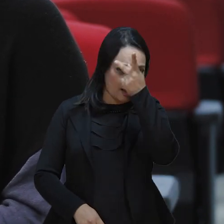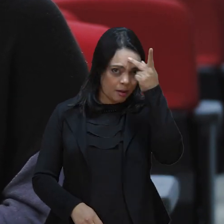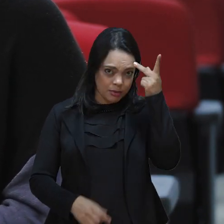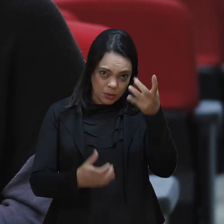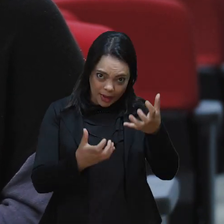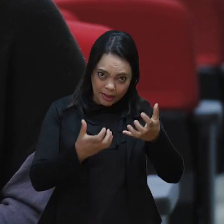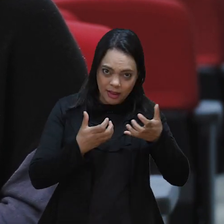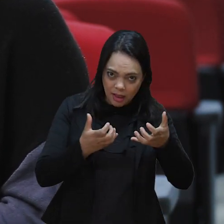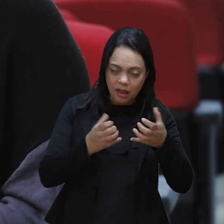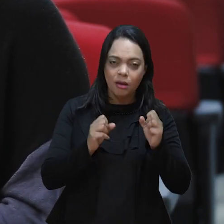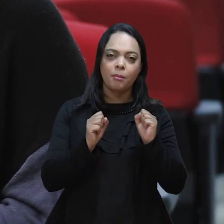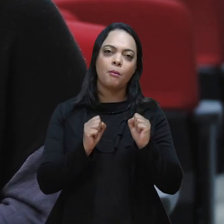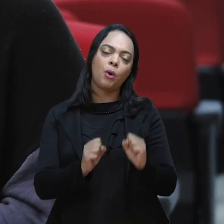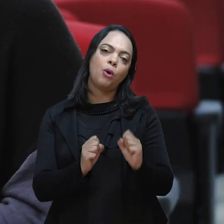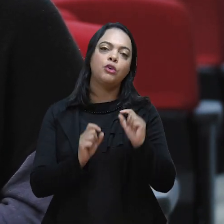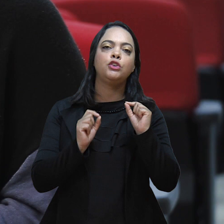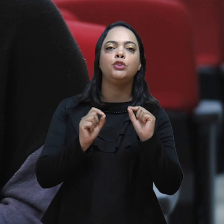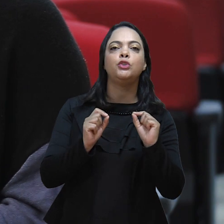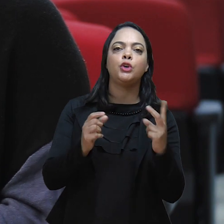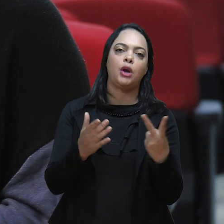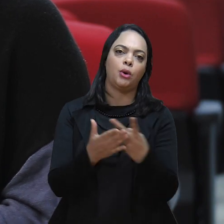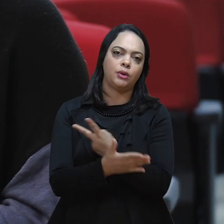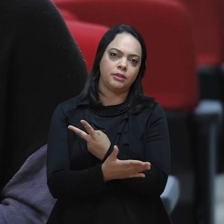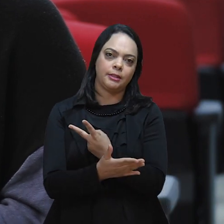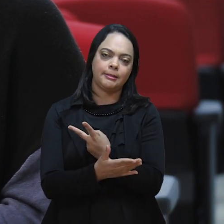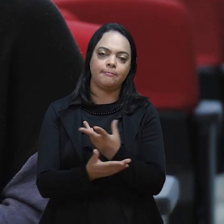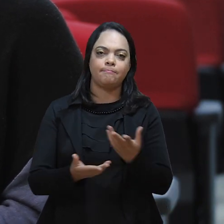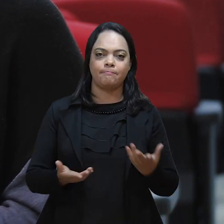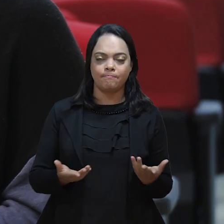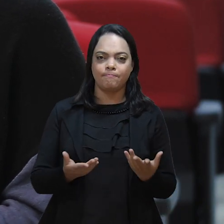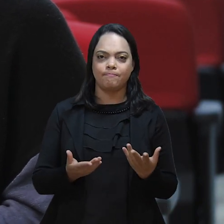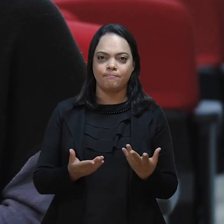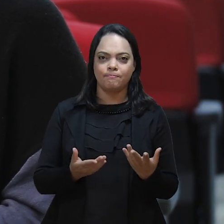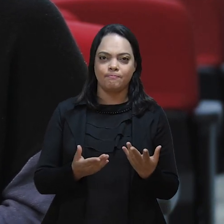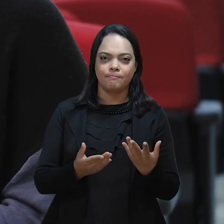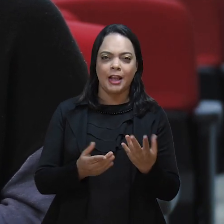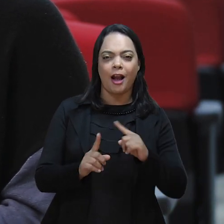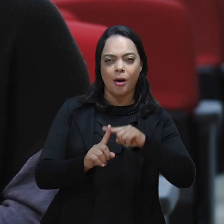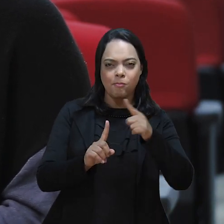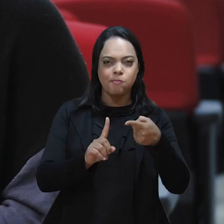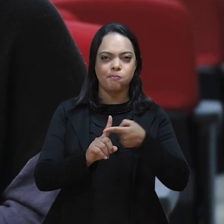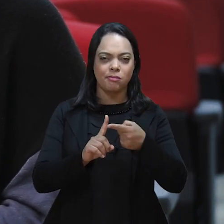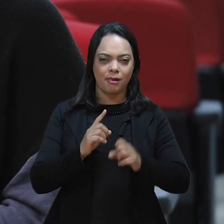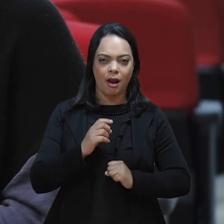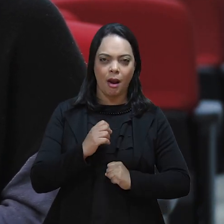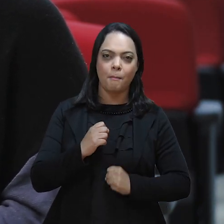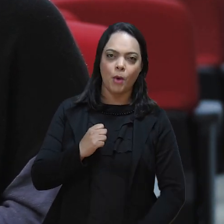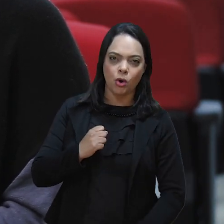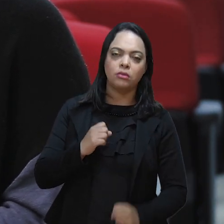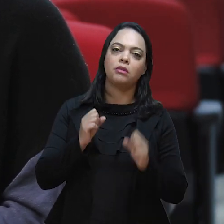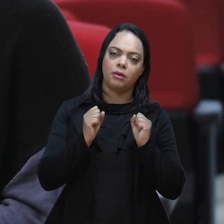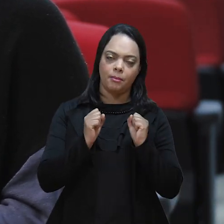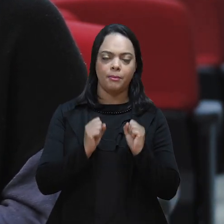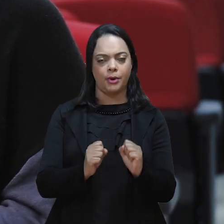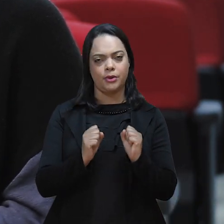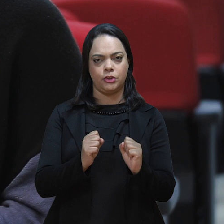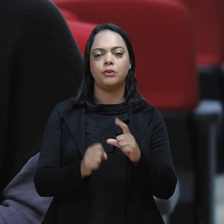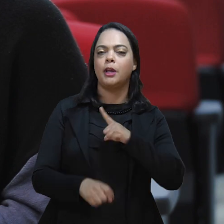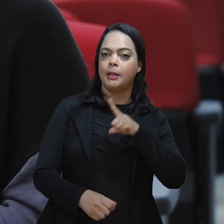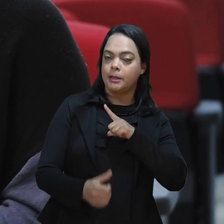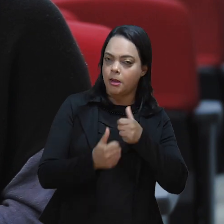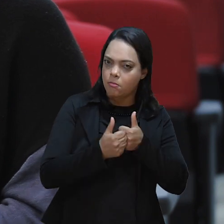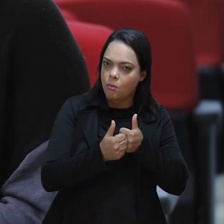pode buscar o serviço de interrupção legal da gravidez, né, com acompanhamento de toda a equipe